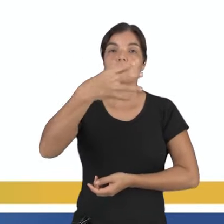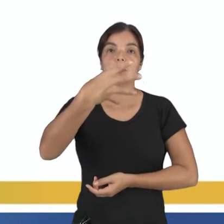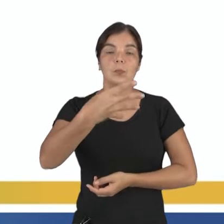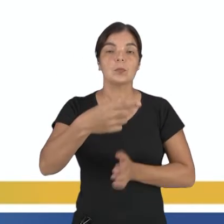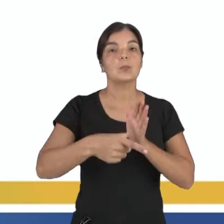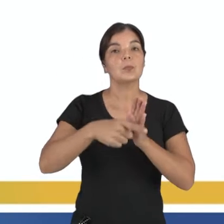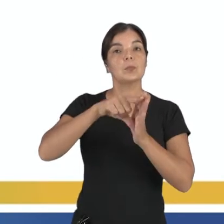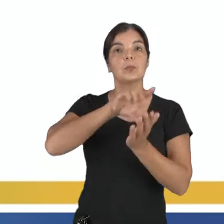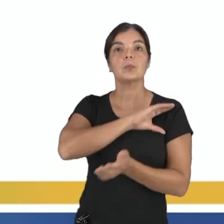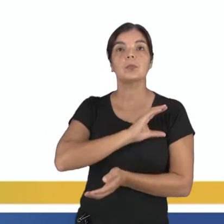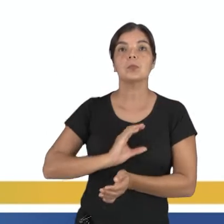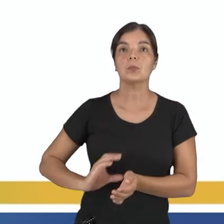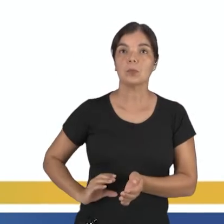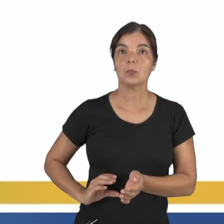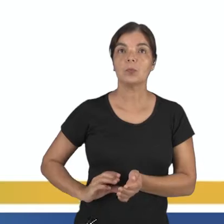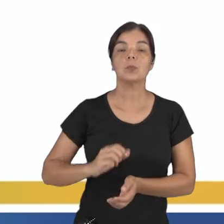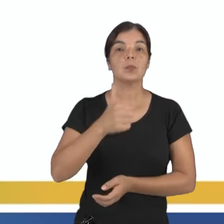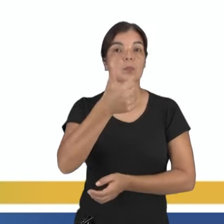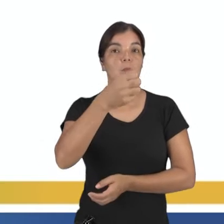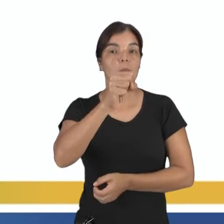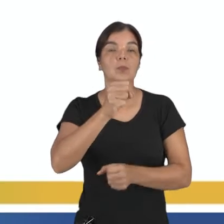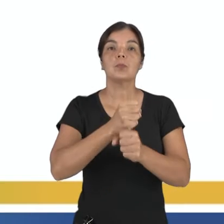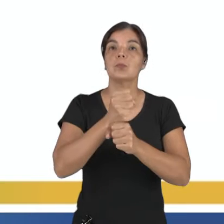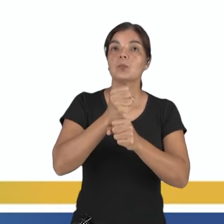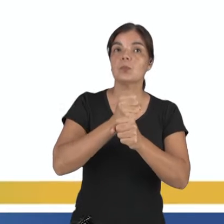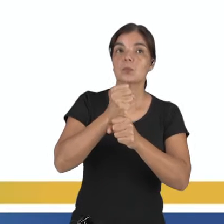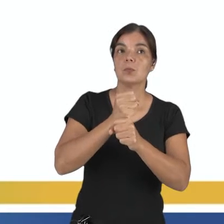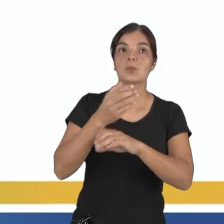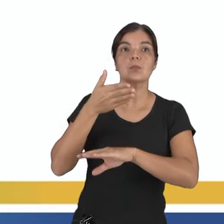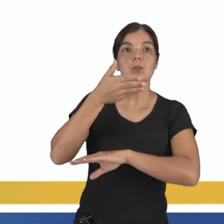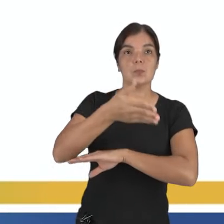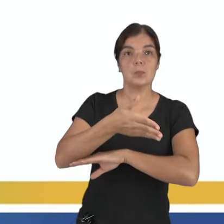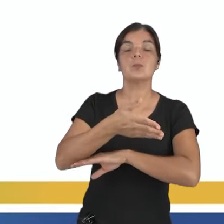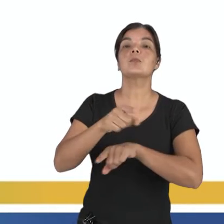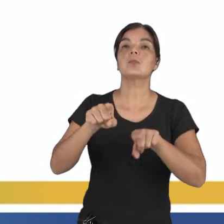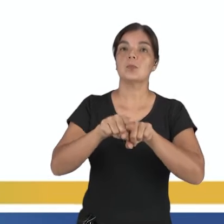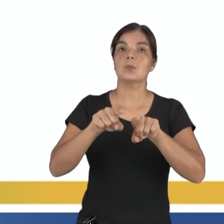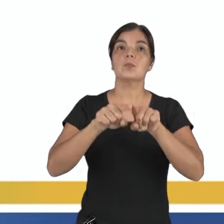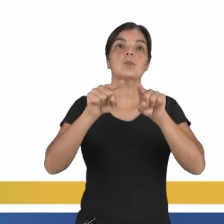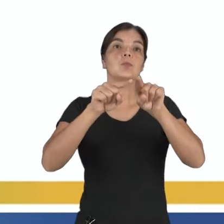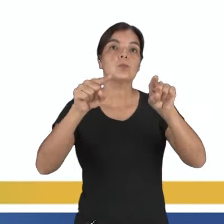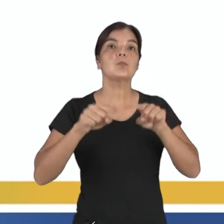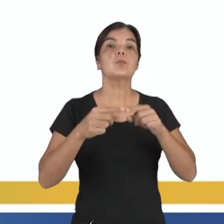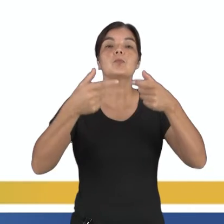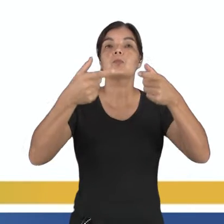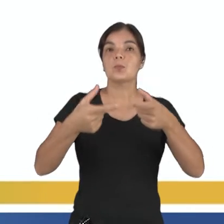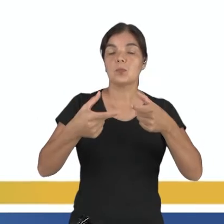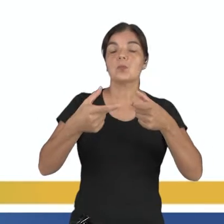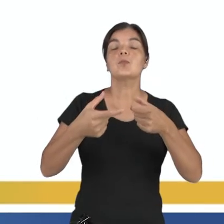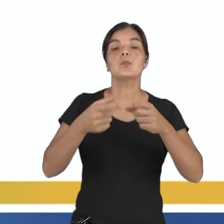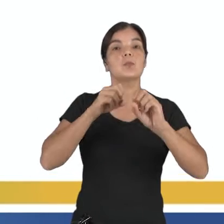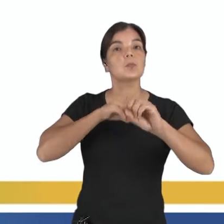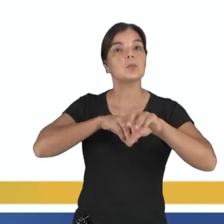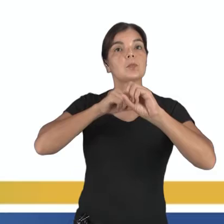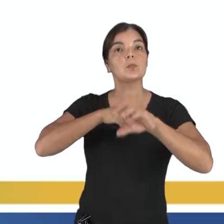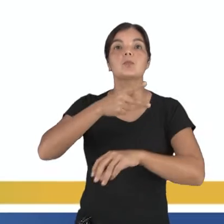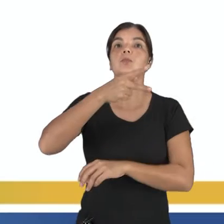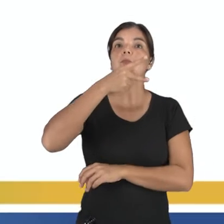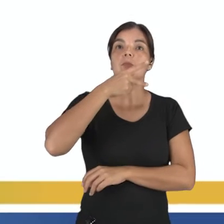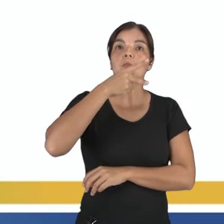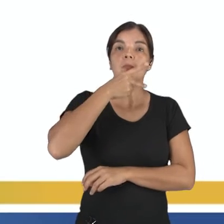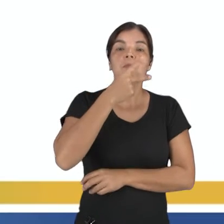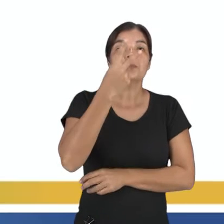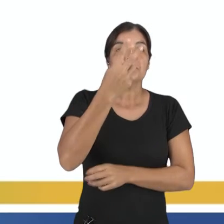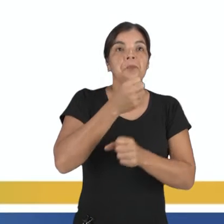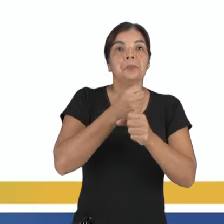384 a.C., aos 18 anos passa a frequentar a academia. acompanhando as lições de Platão durante 2